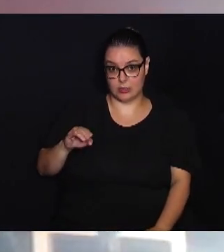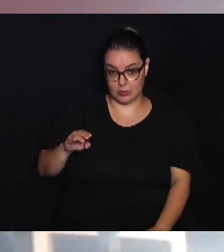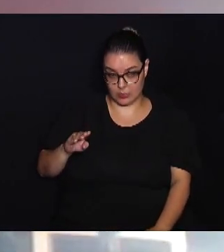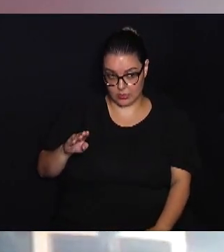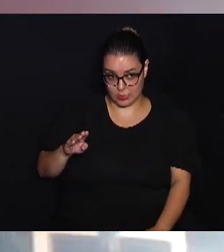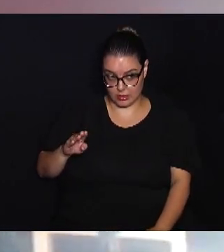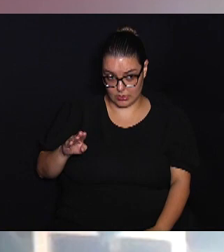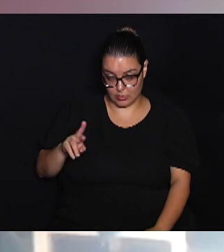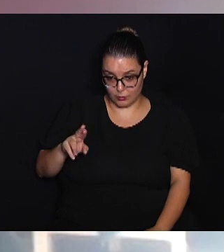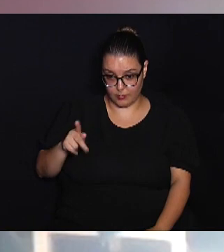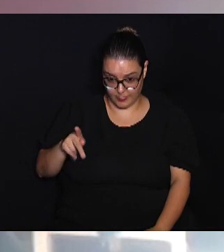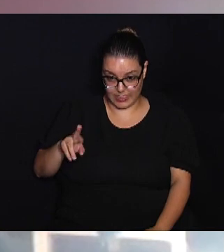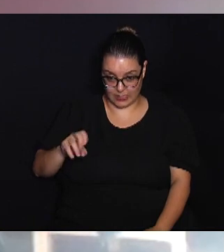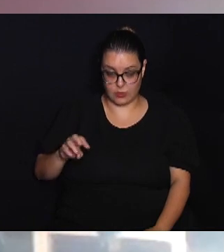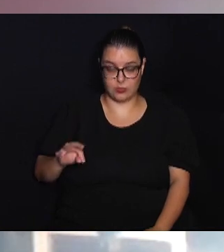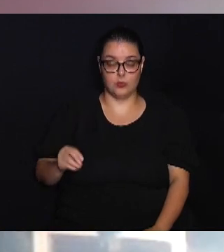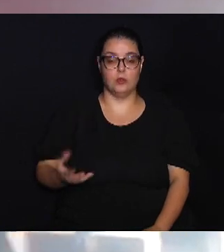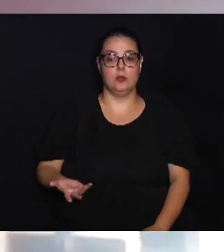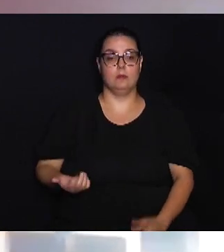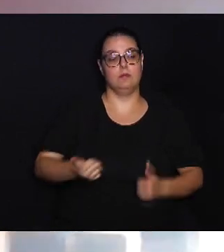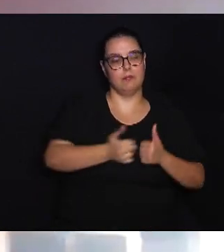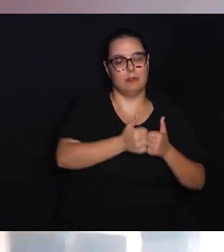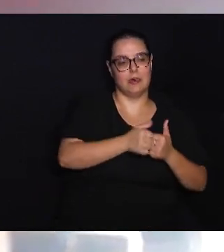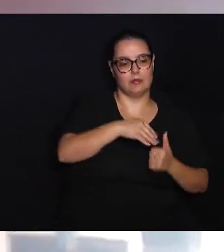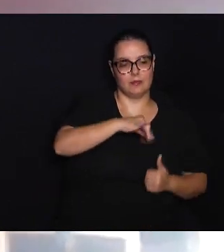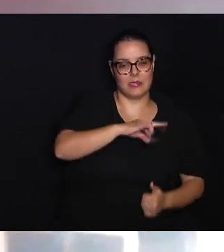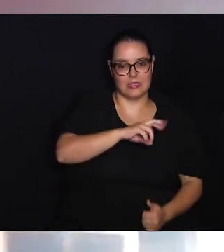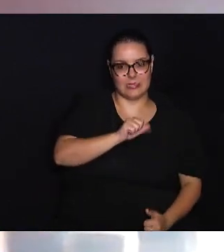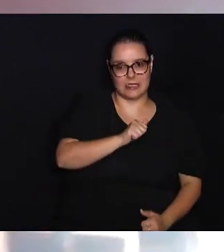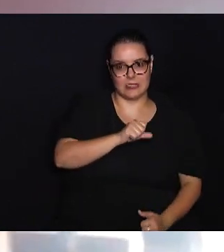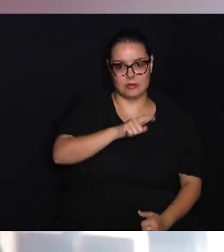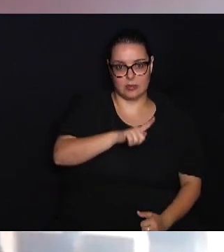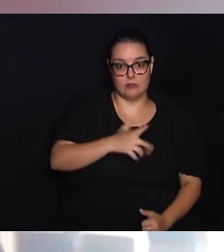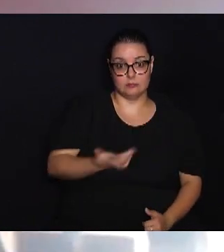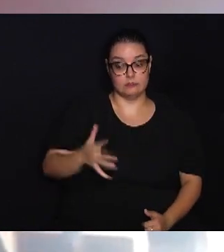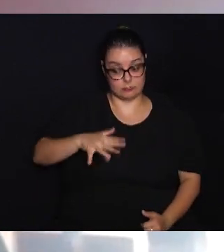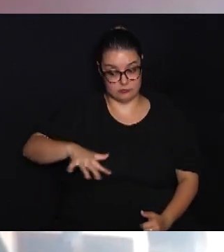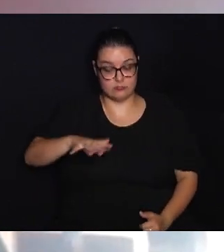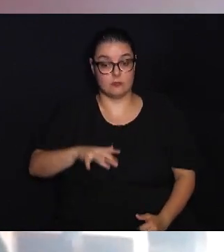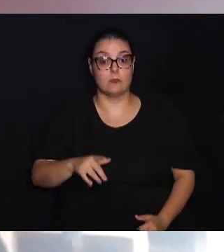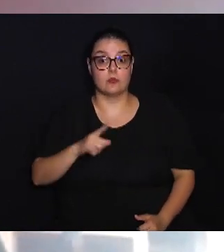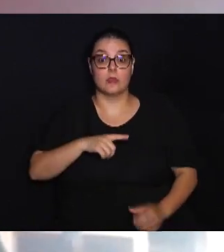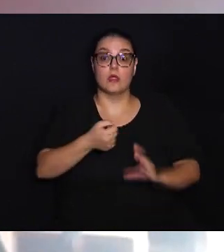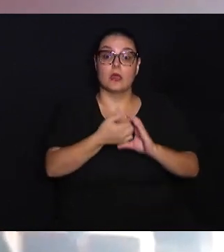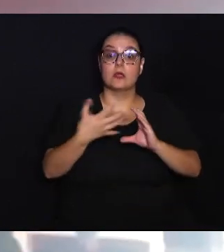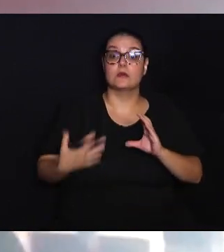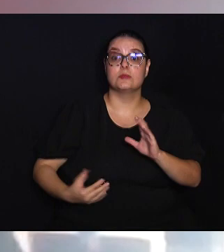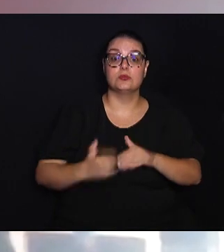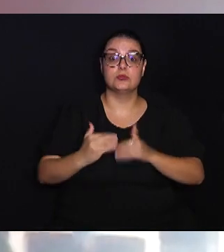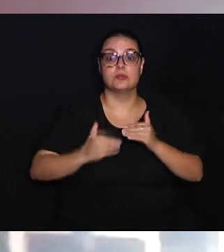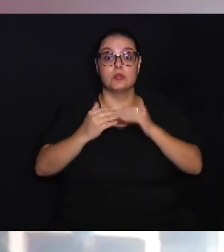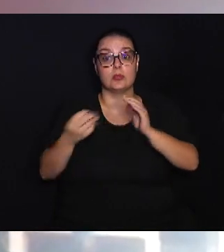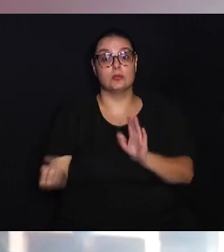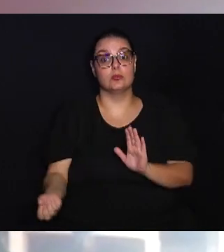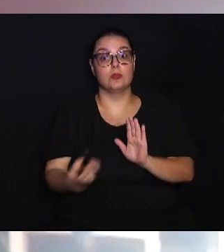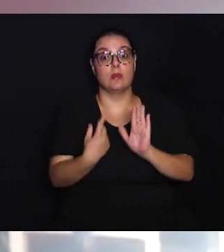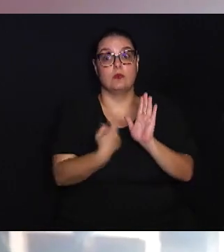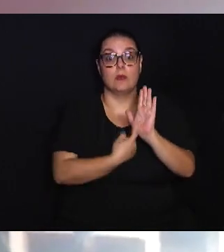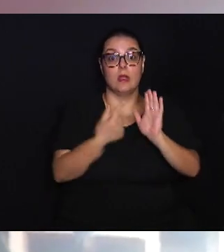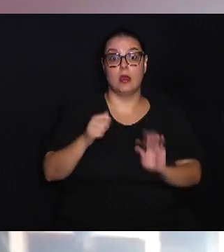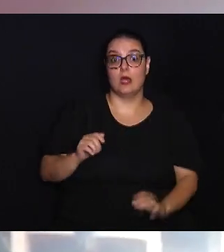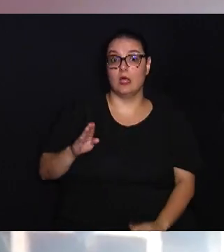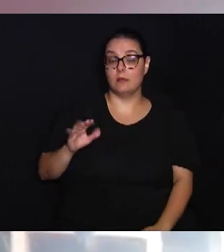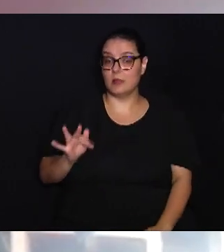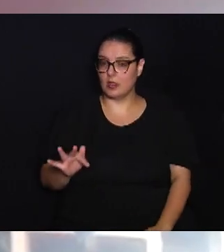mirol mas são red Preto é um celeiro de Formação Então são cidades que T características de formar novas